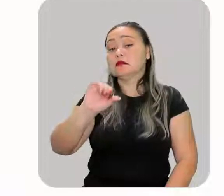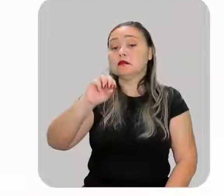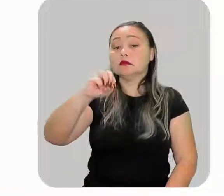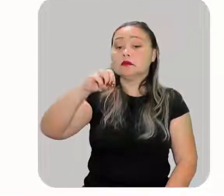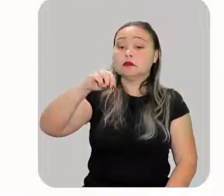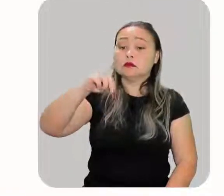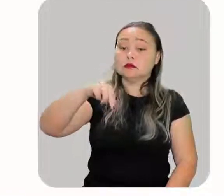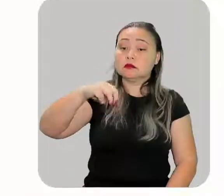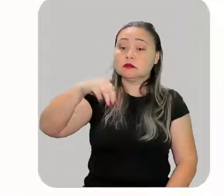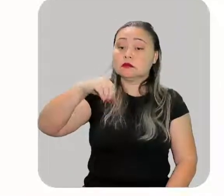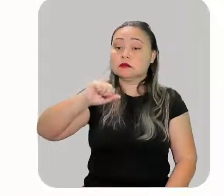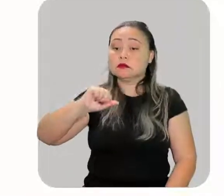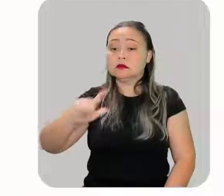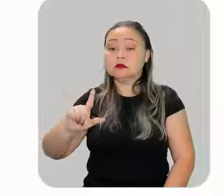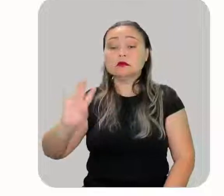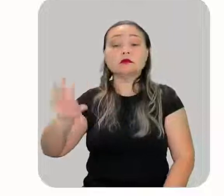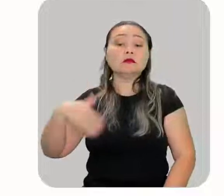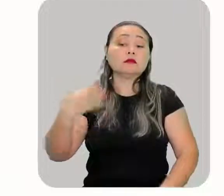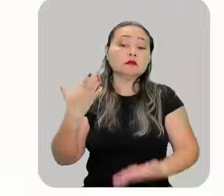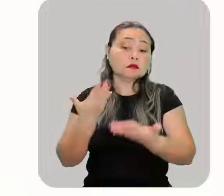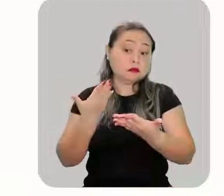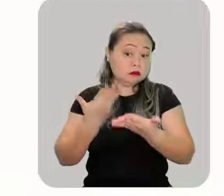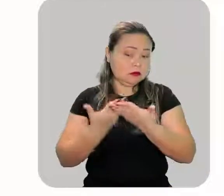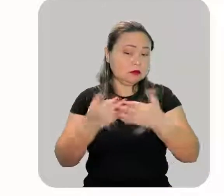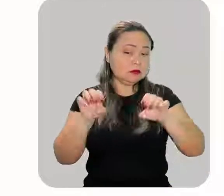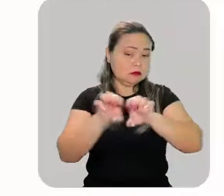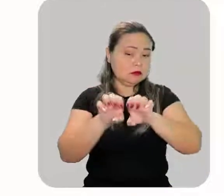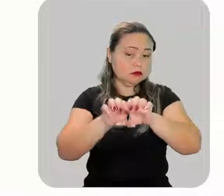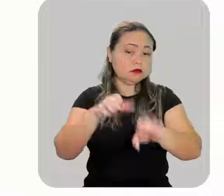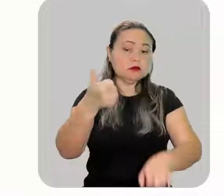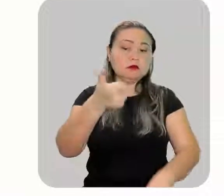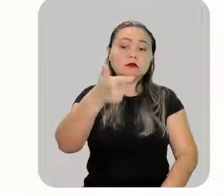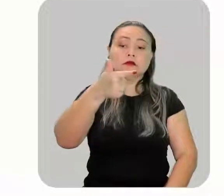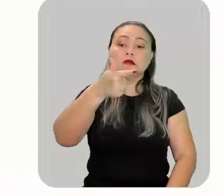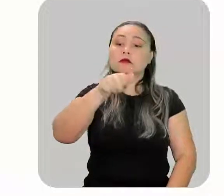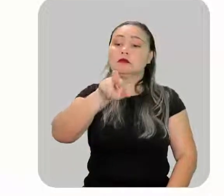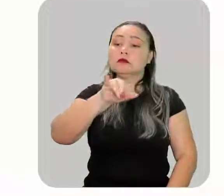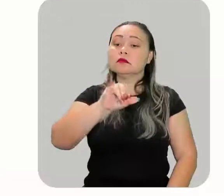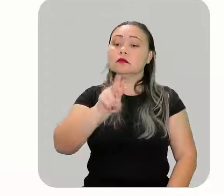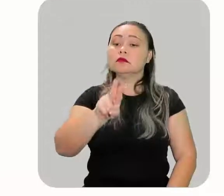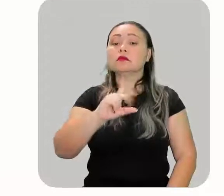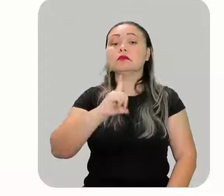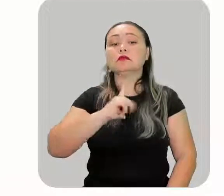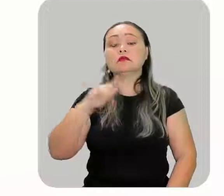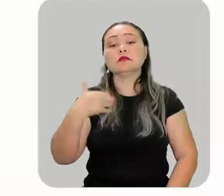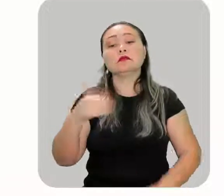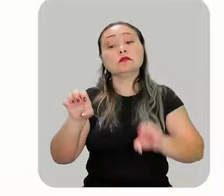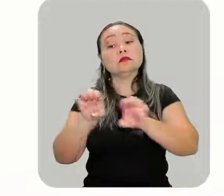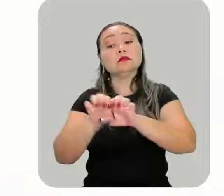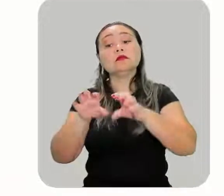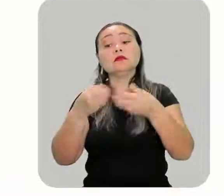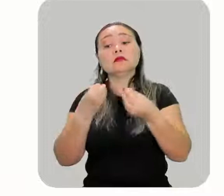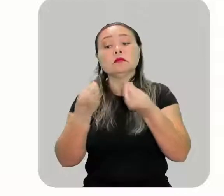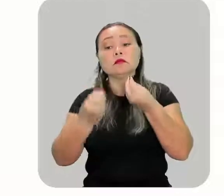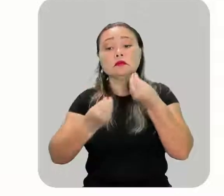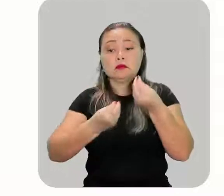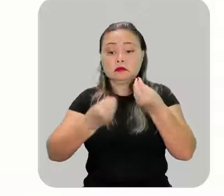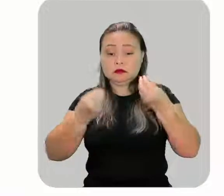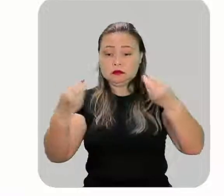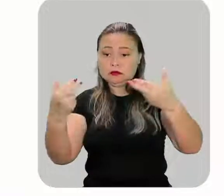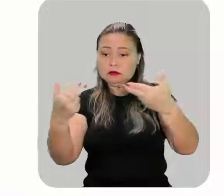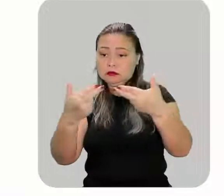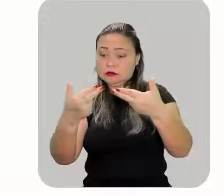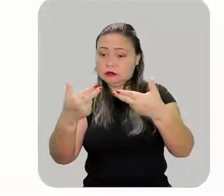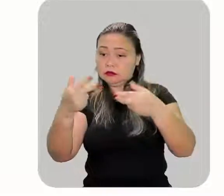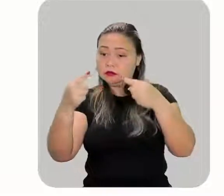Equações. Primeiro grau. E aí podemos até resgatar a definição, né? Equação é uma